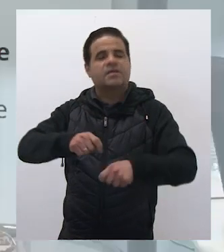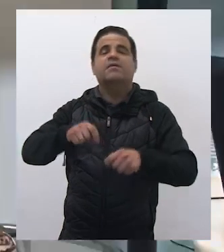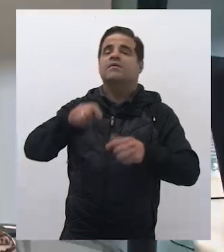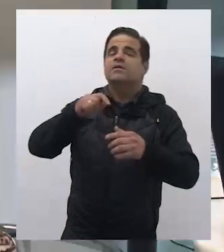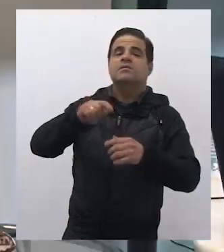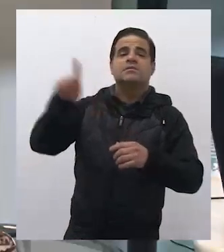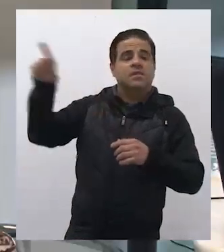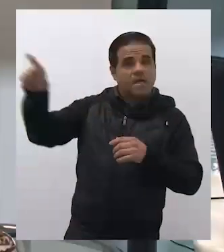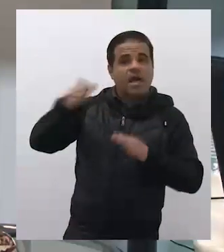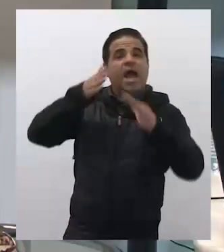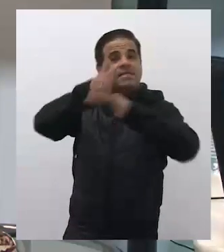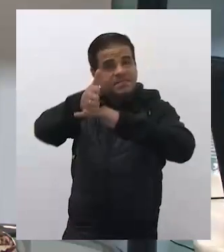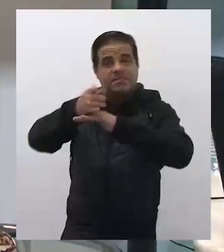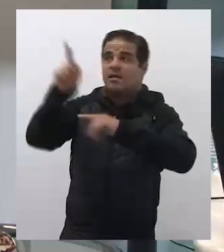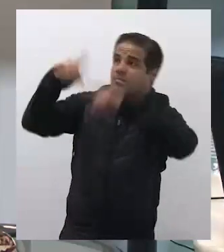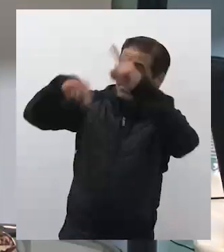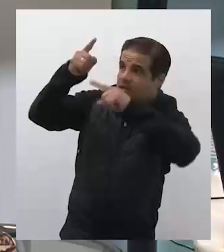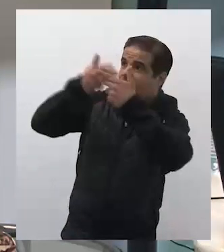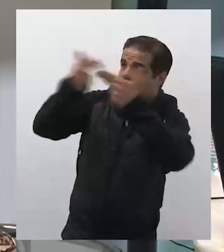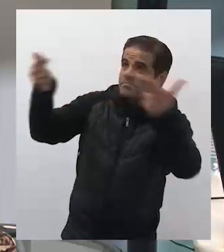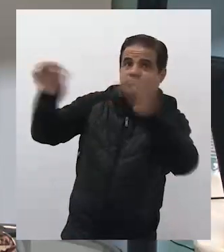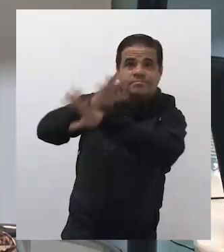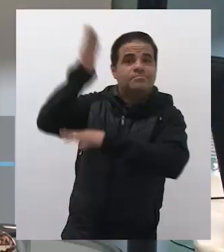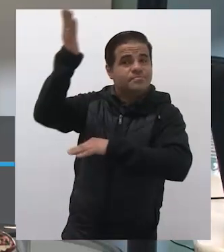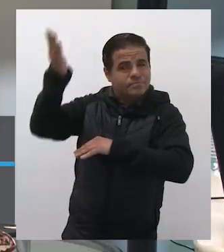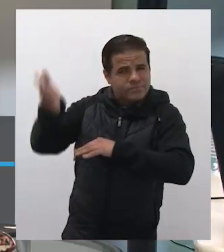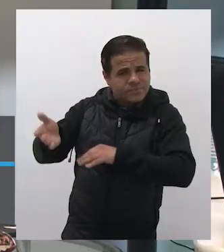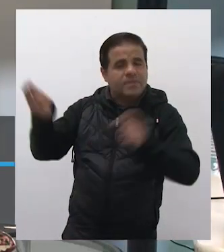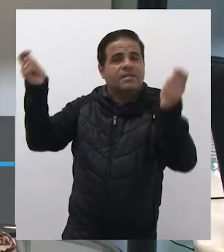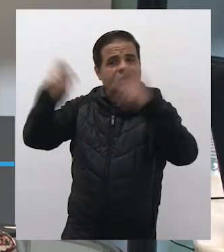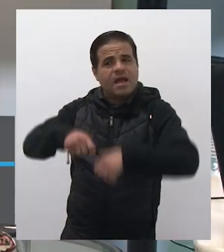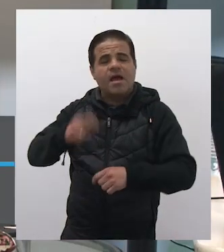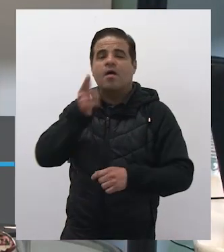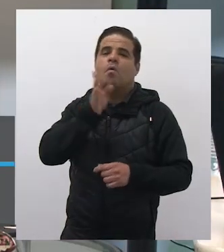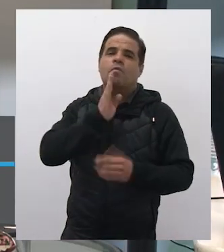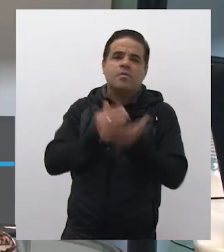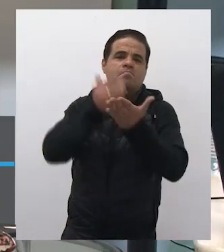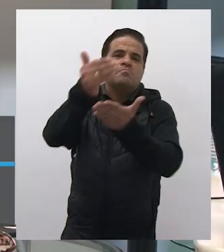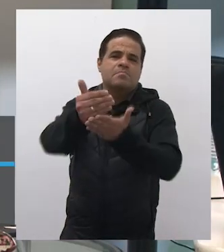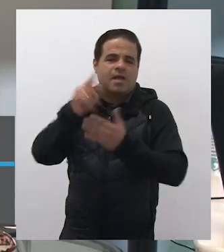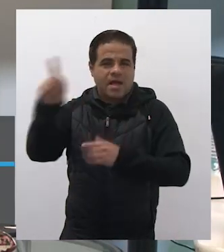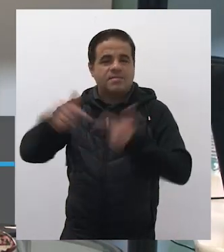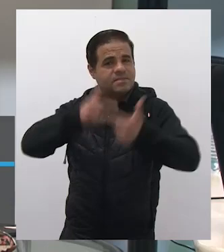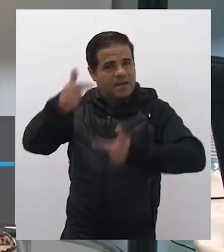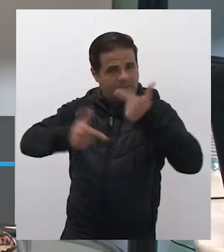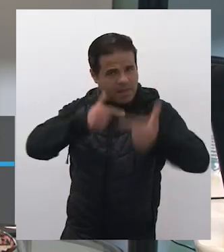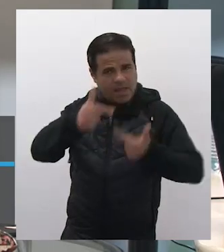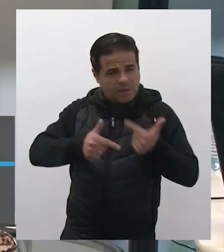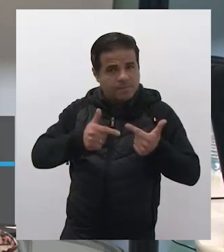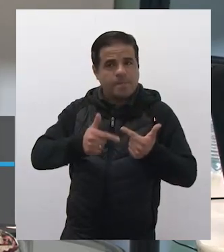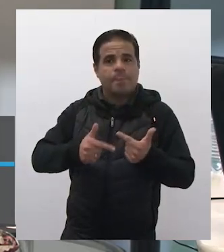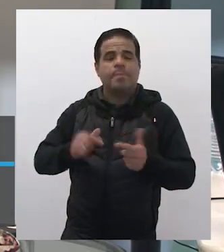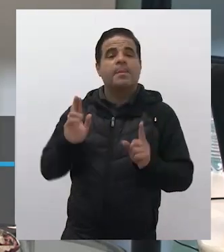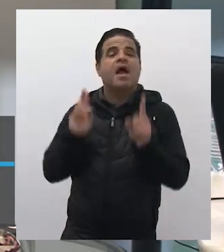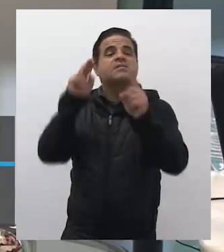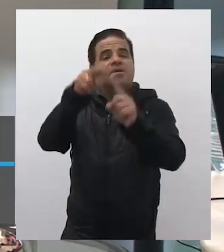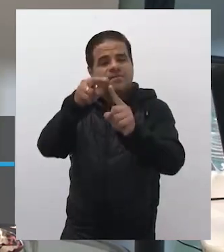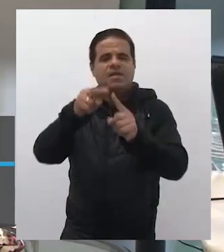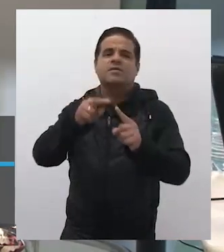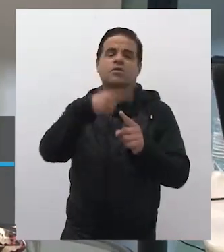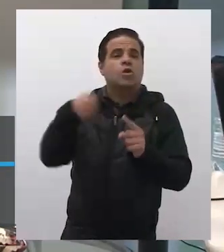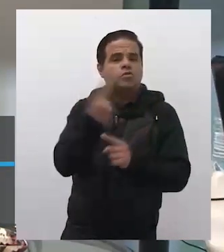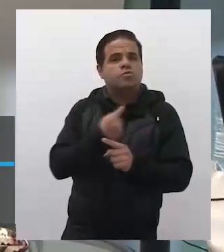Então, acessando esse material, vocês vão conseguir, então, conhecer um pouco mais desse trabalho. As referências que